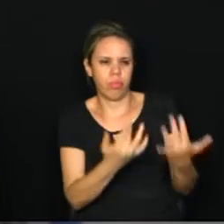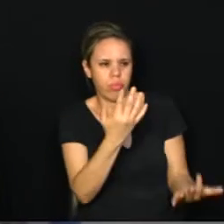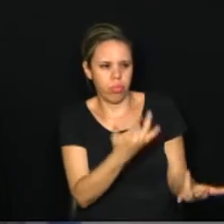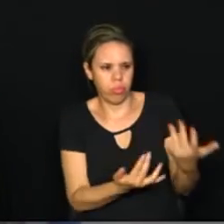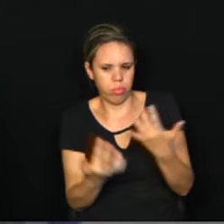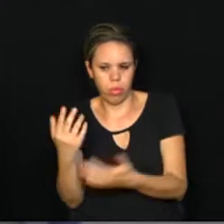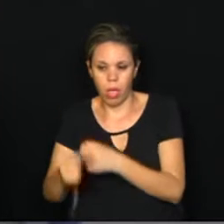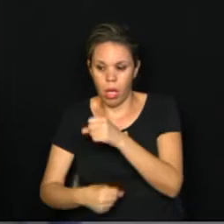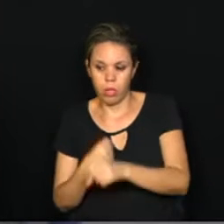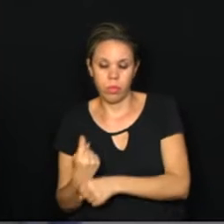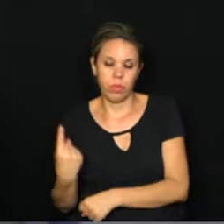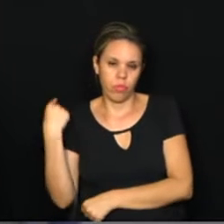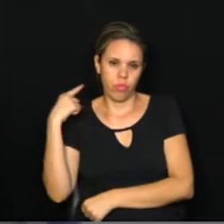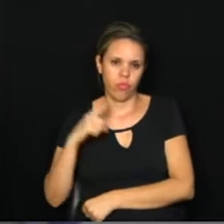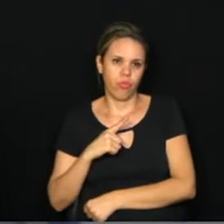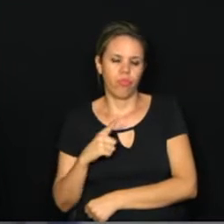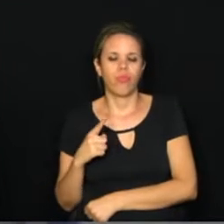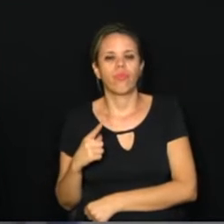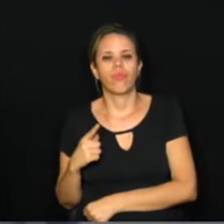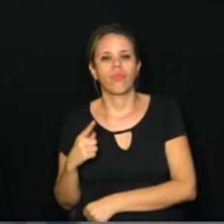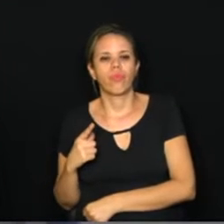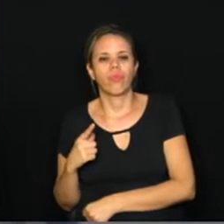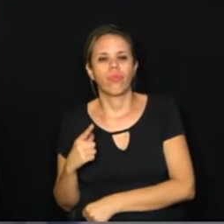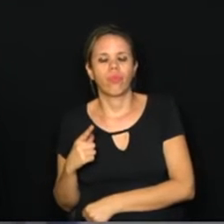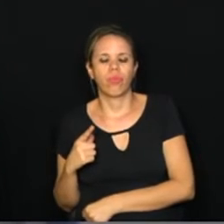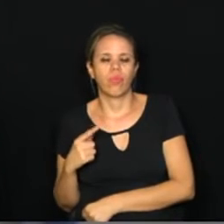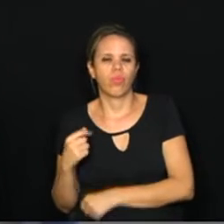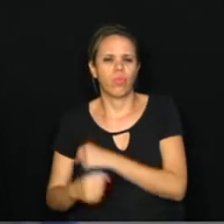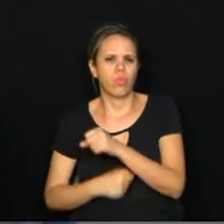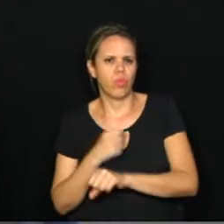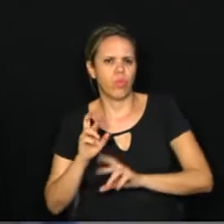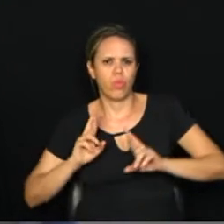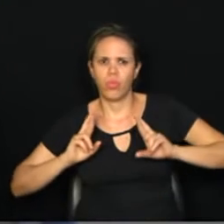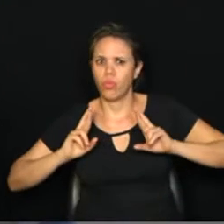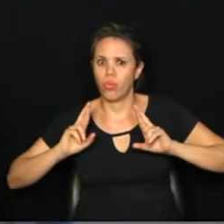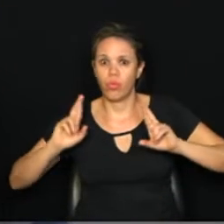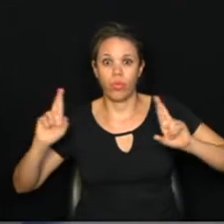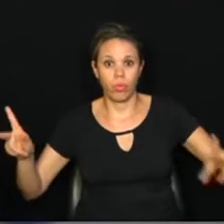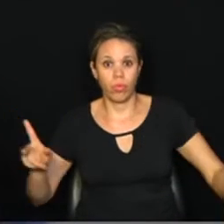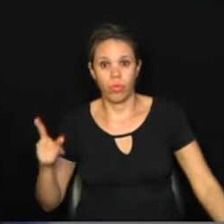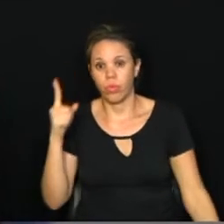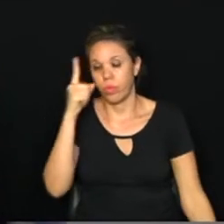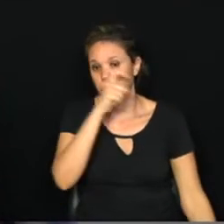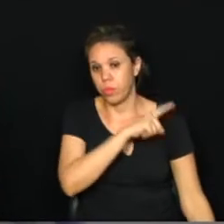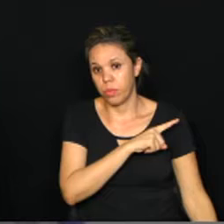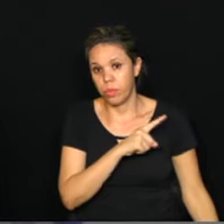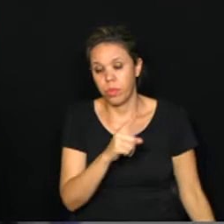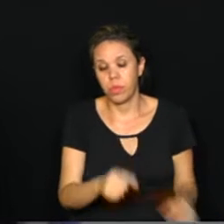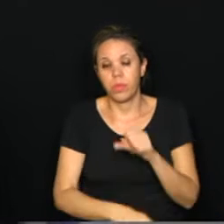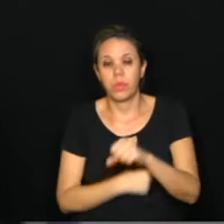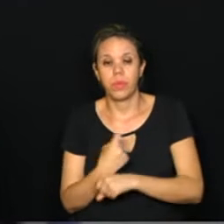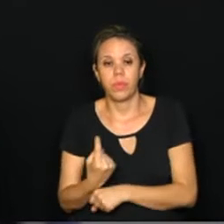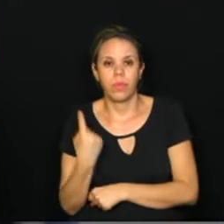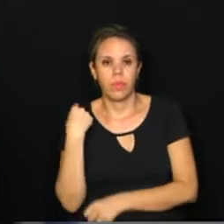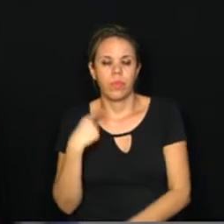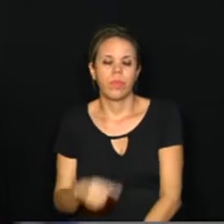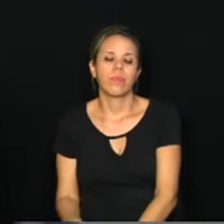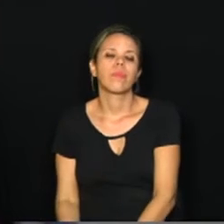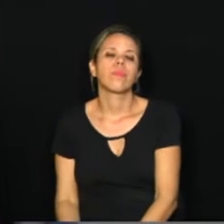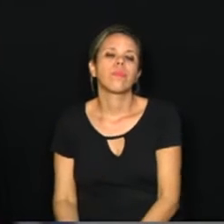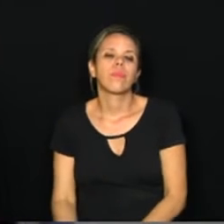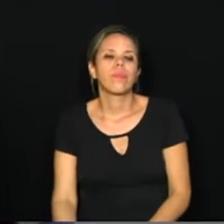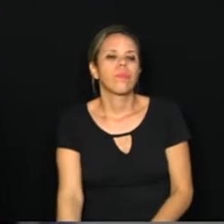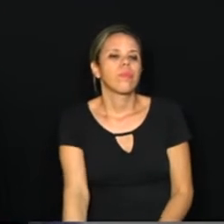ano passado, foi um ano extremamente atípico, foi muito complicado o ano passado. E